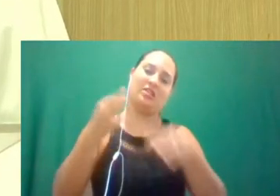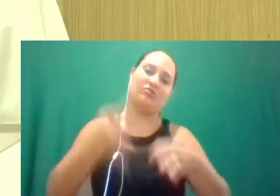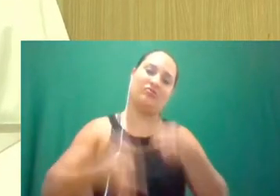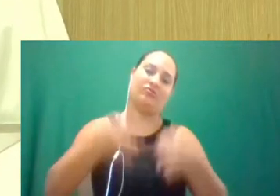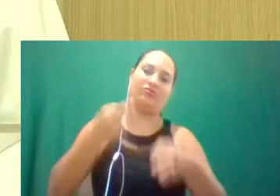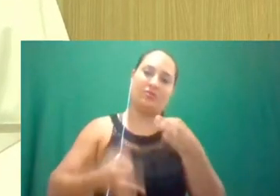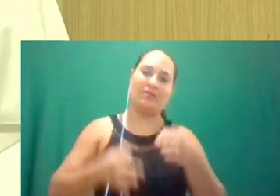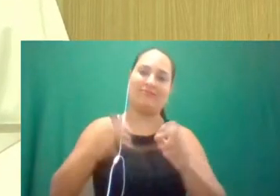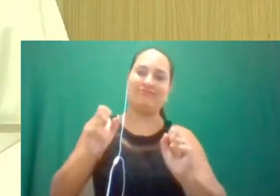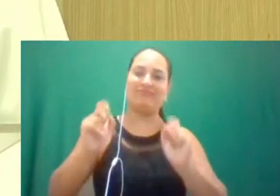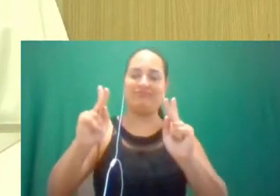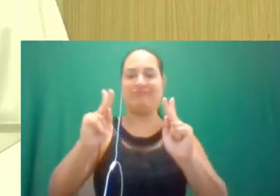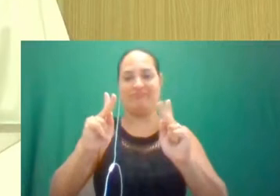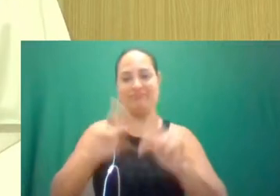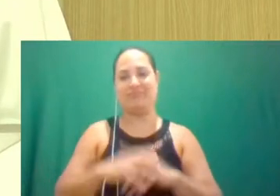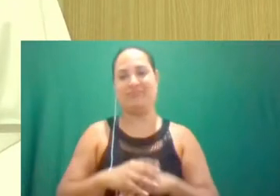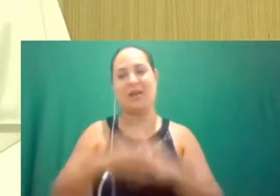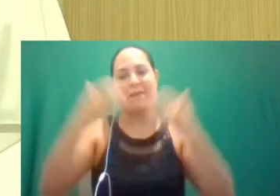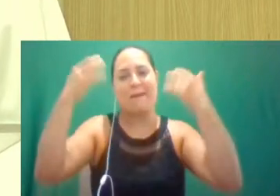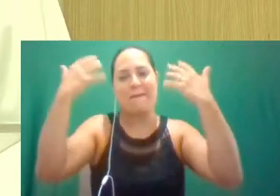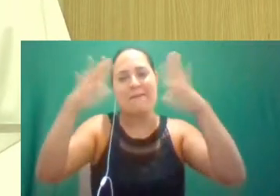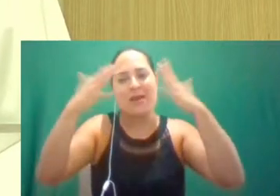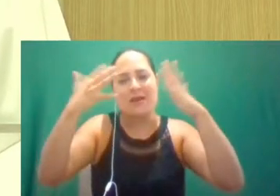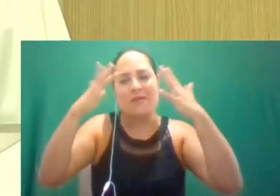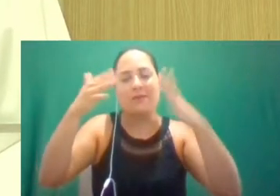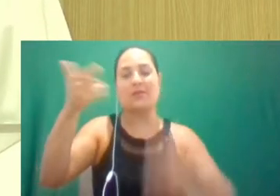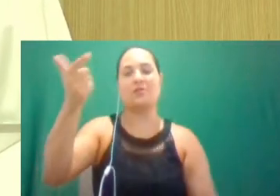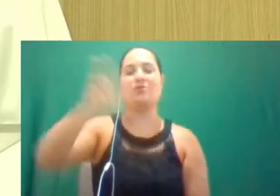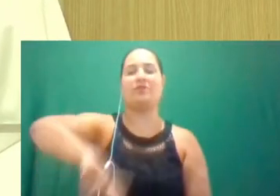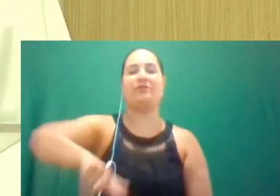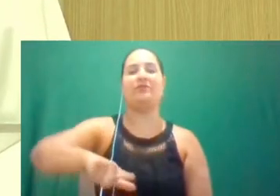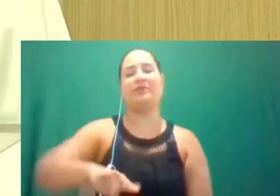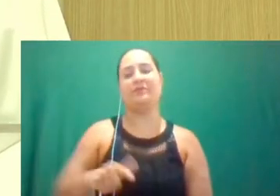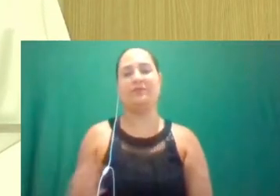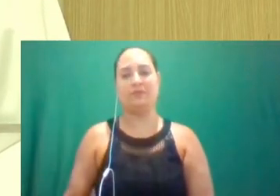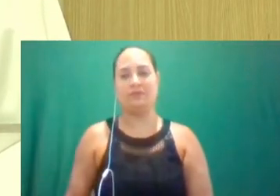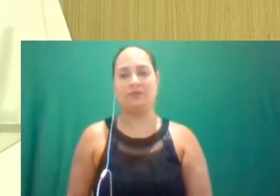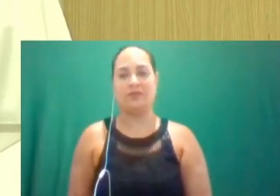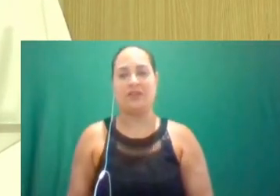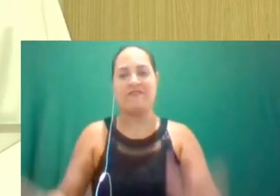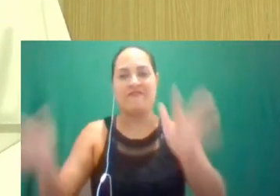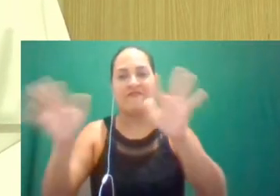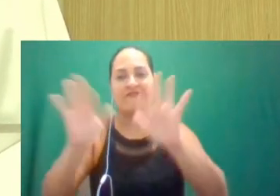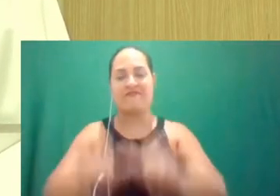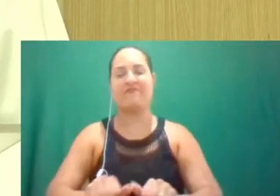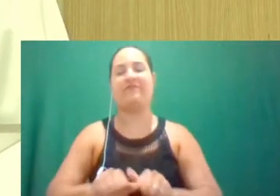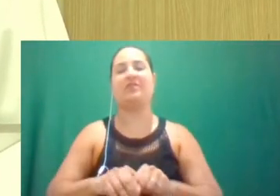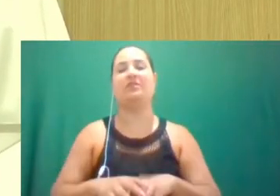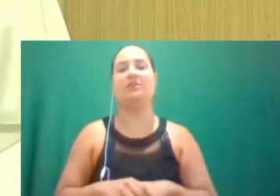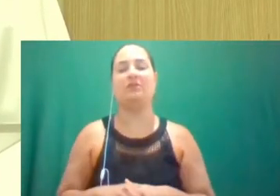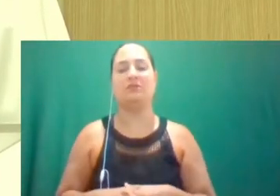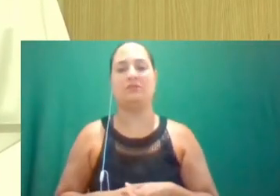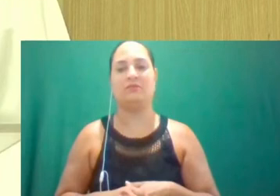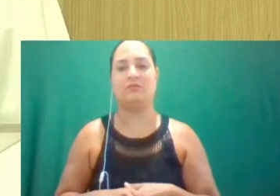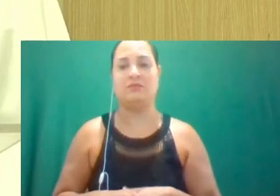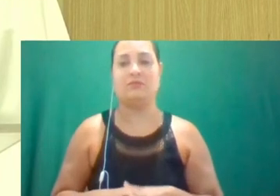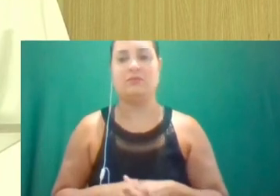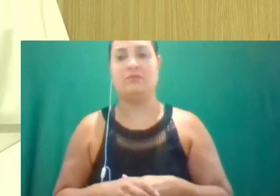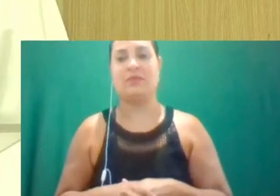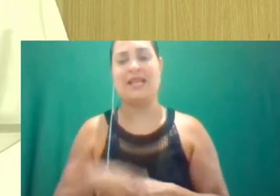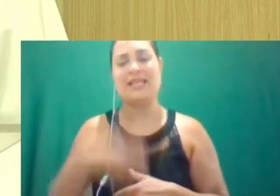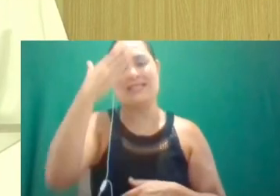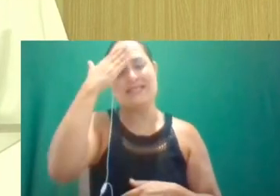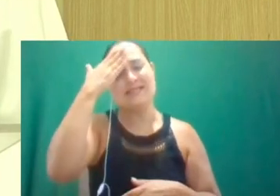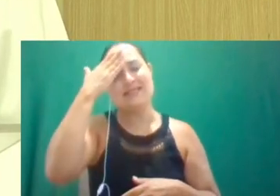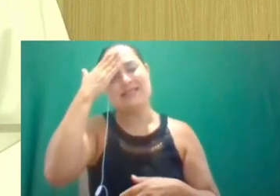comunidade universitária UFRPE. São seus docentes, são seus técnicos, são seus terceirizados e são seus alunas